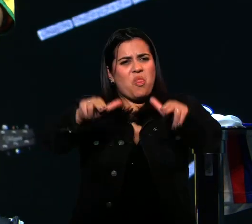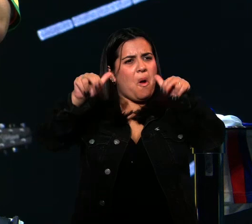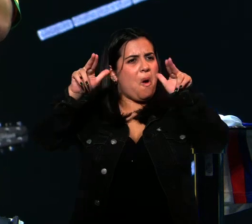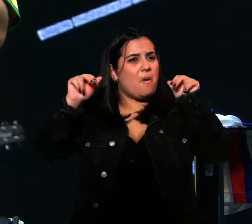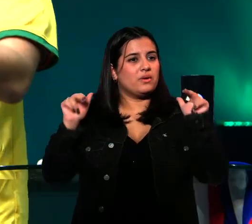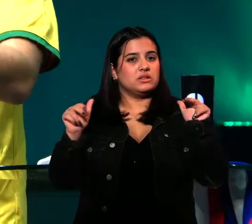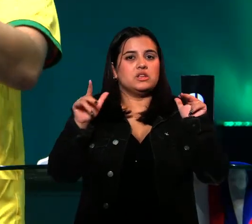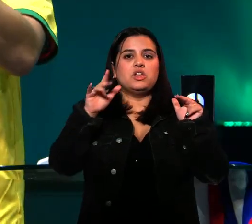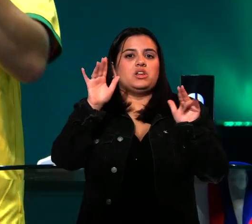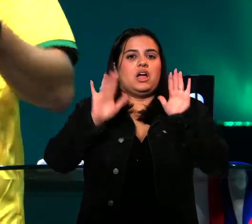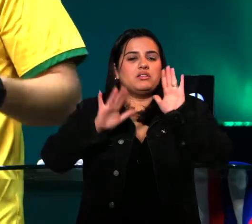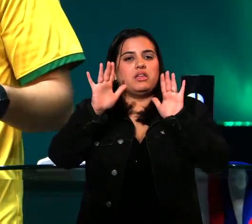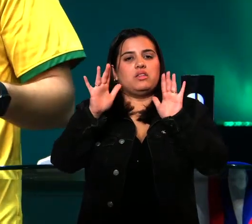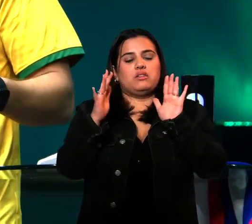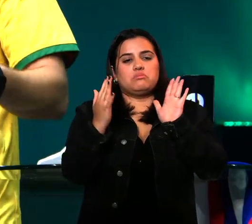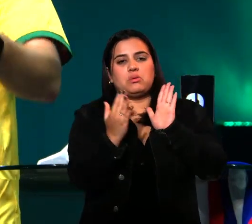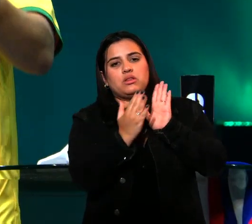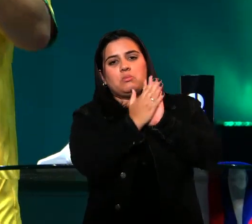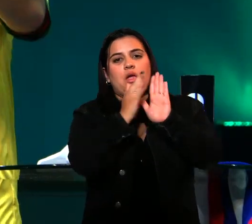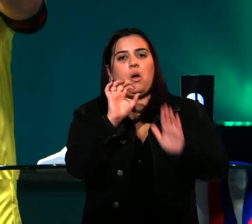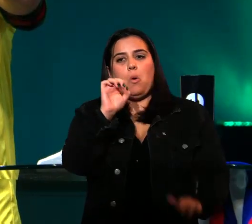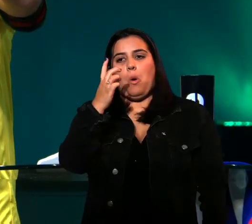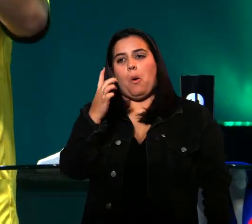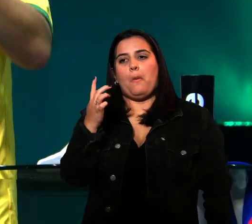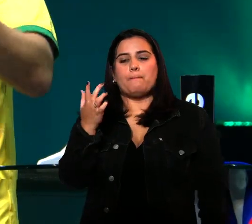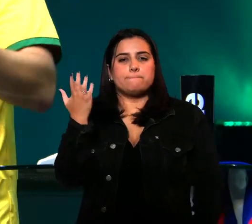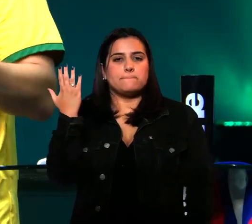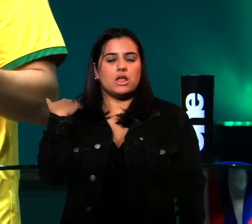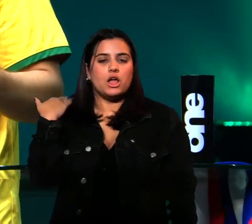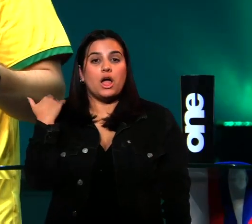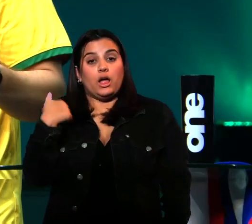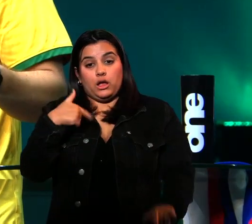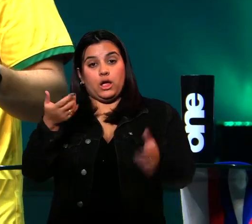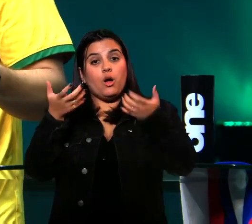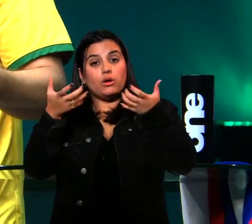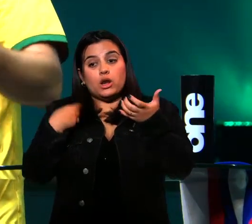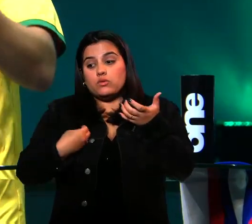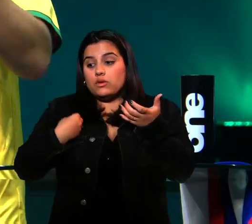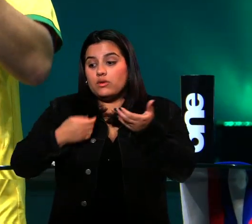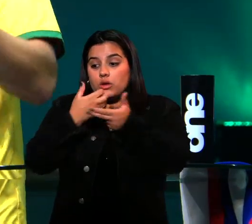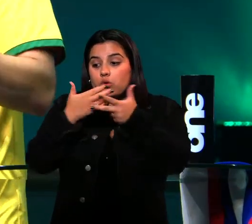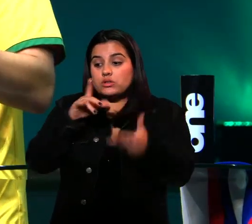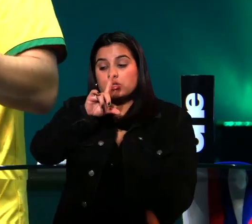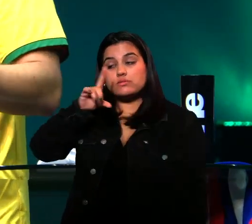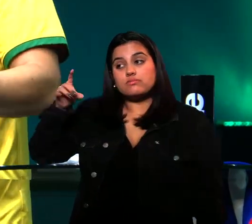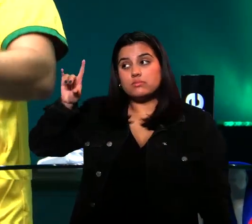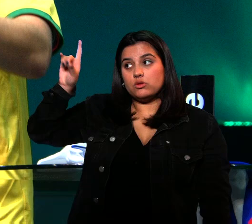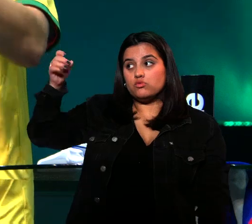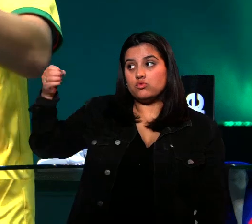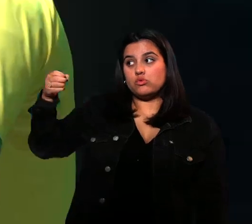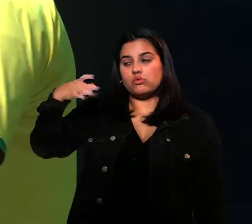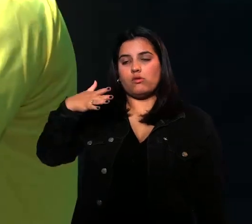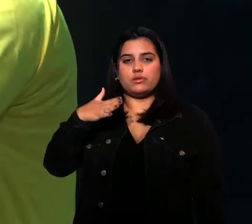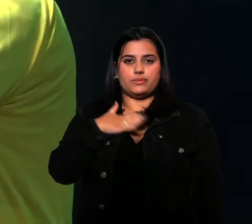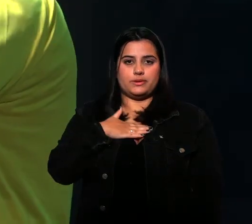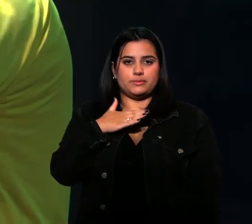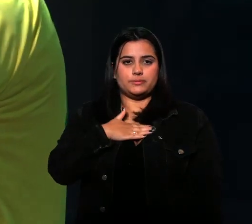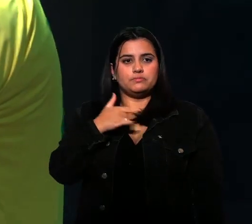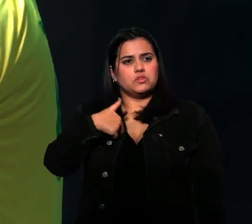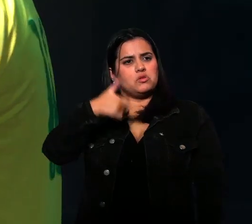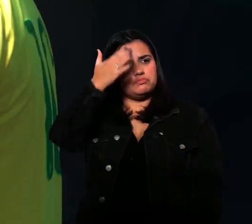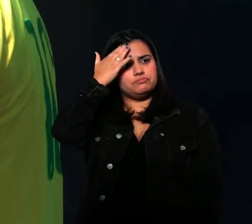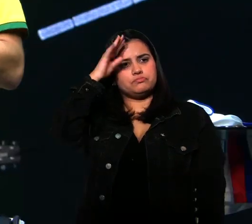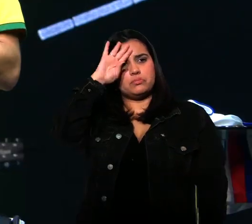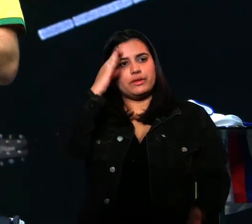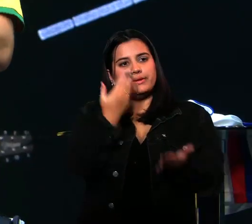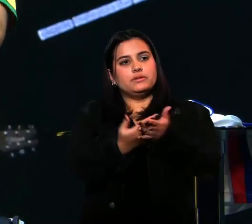costas, seja online, em qualquer outro lugar. Eu quero viver algo novo do Senhor. em unidade. E eu tenho certeza e